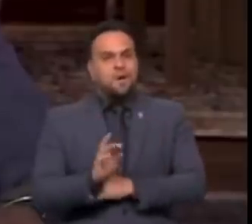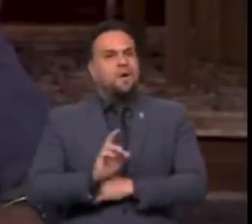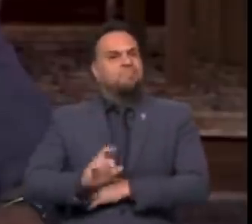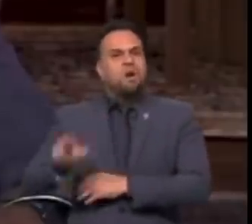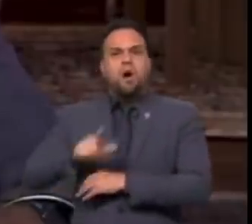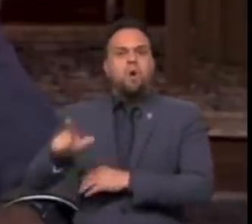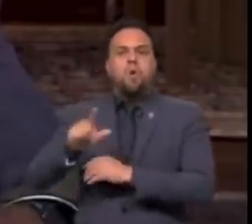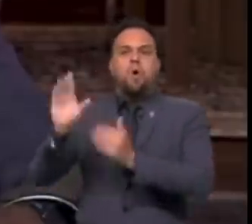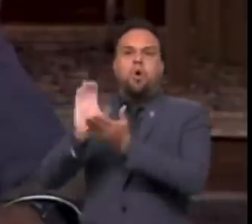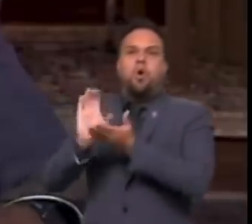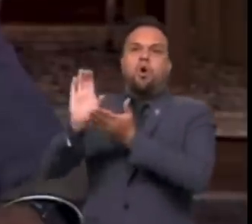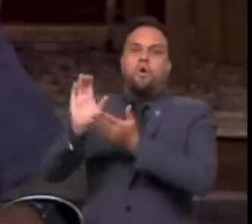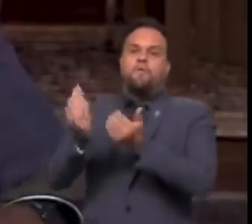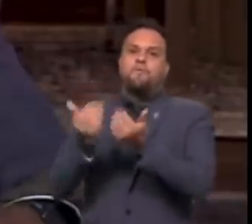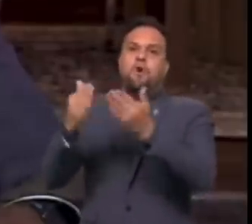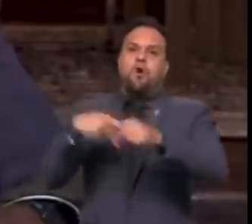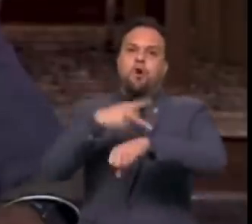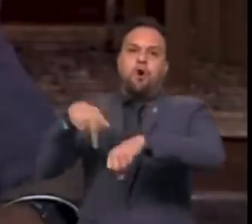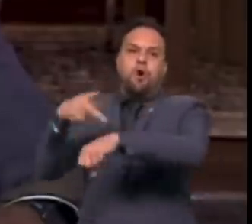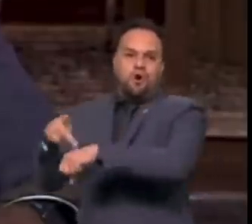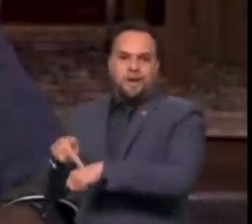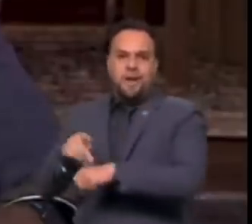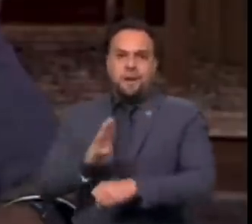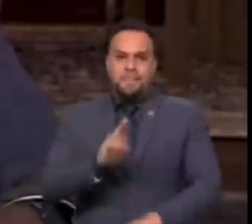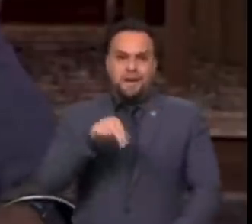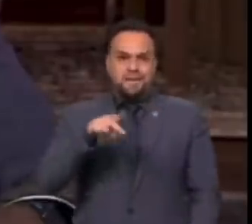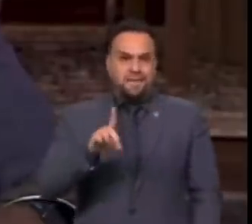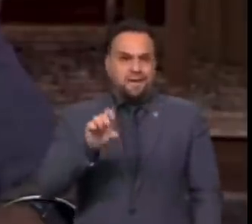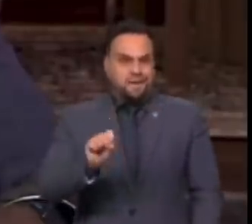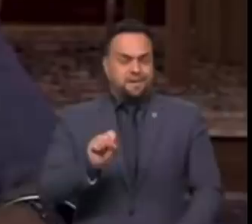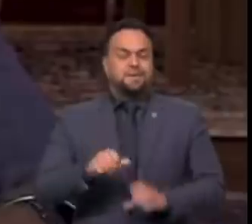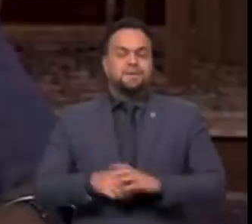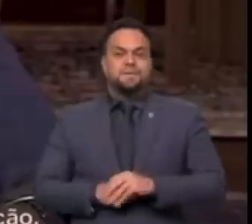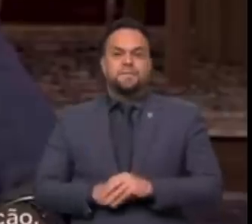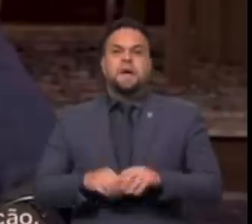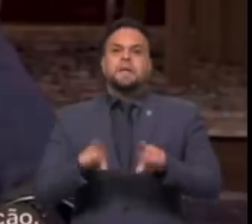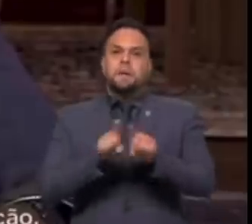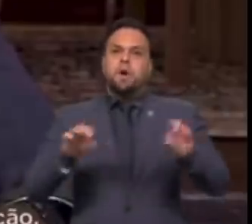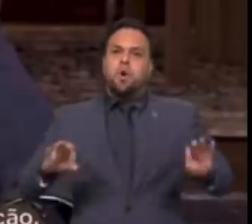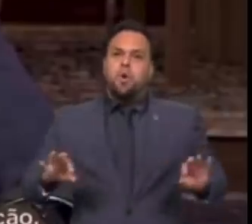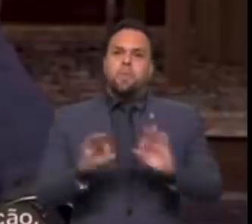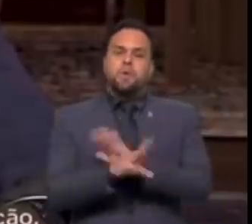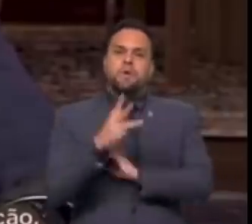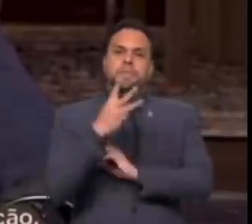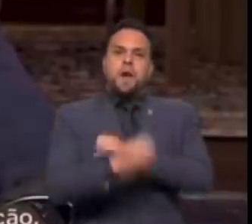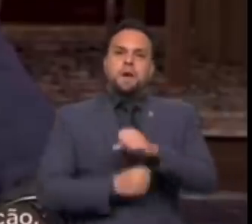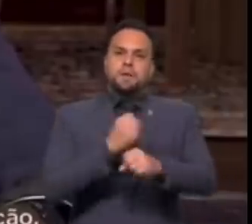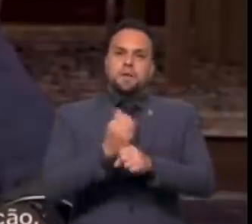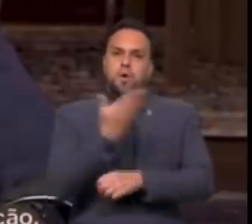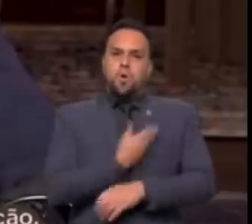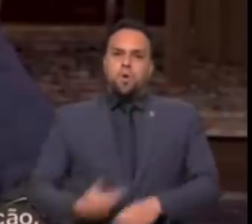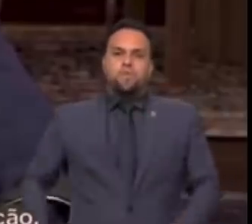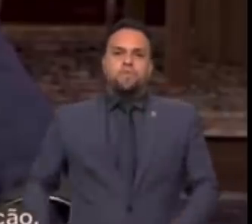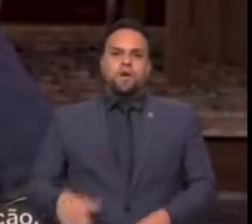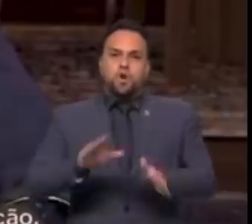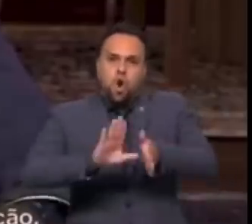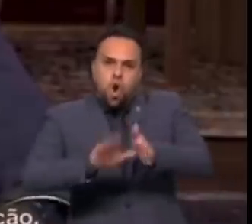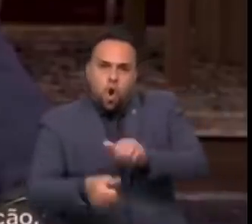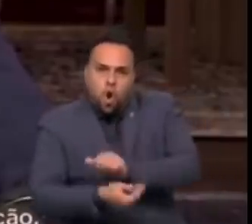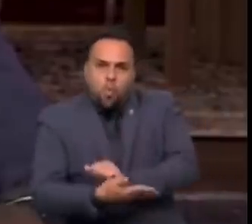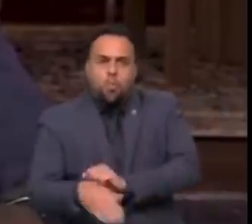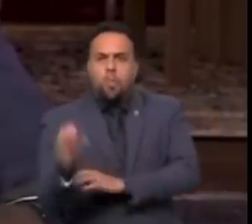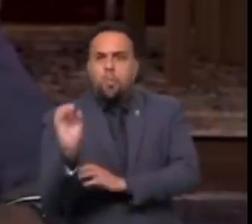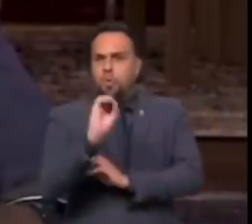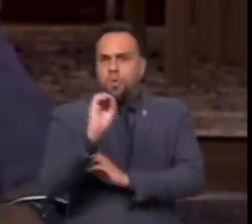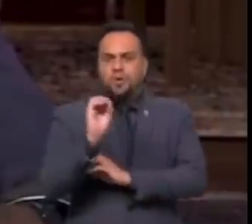não mais no exterior ou com obras bilionárias financiadas pelo BNDS completamos 3 anos de governo